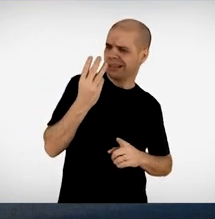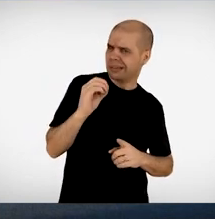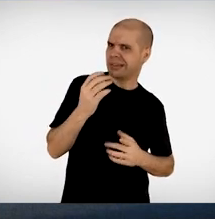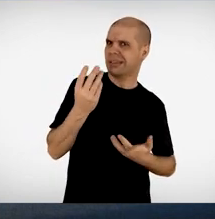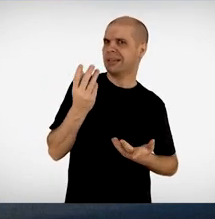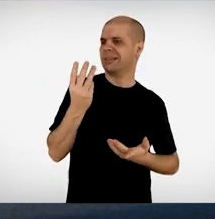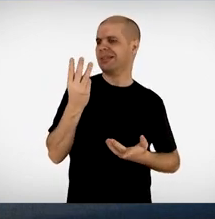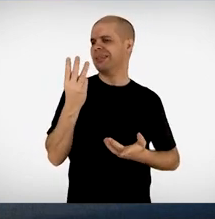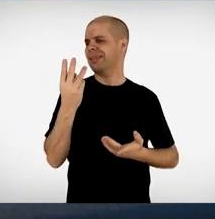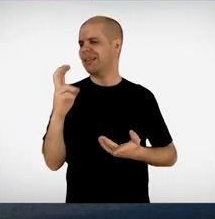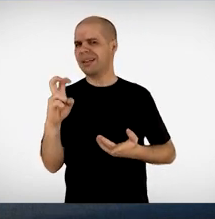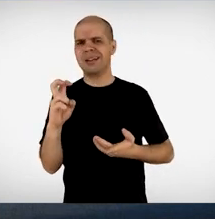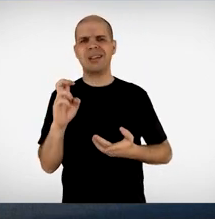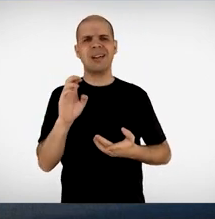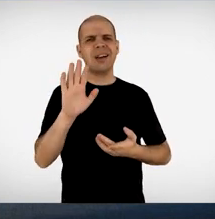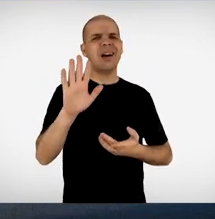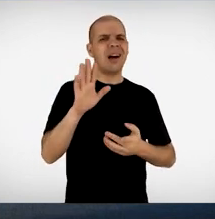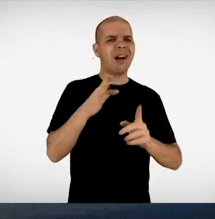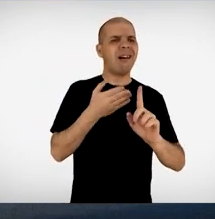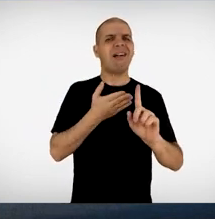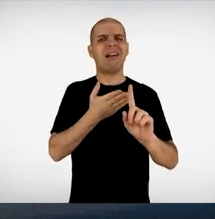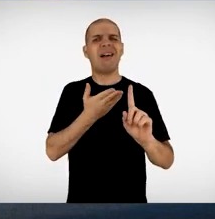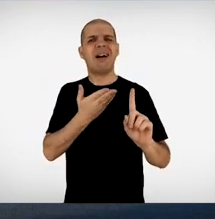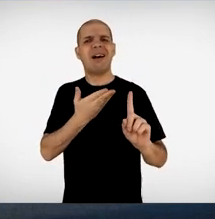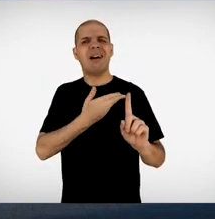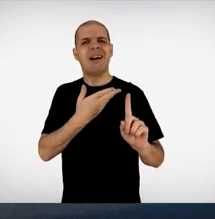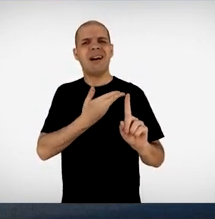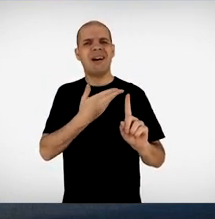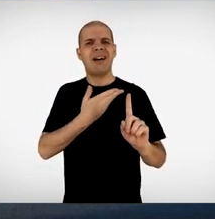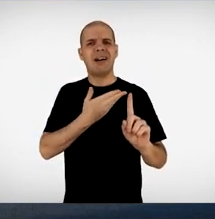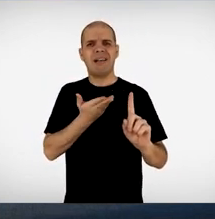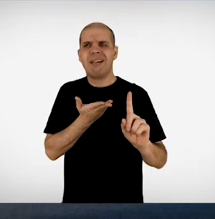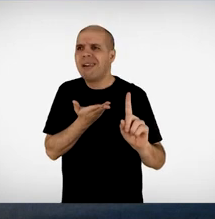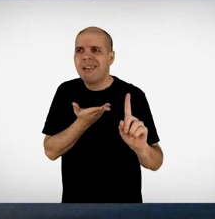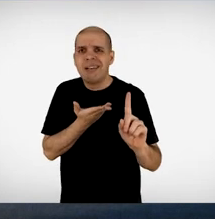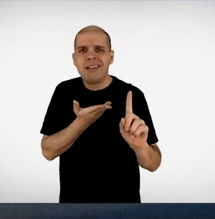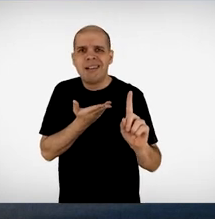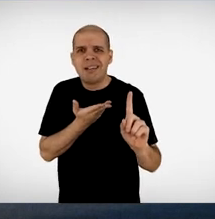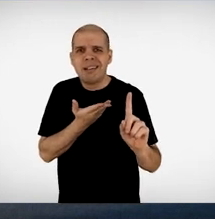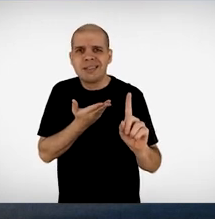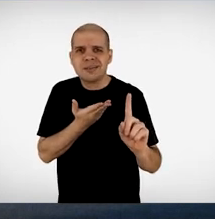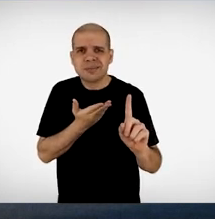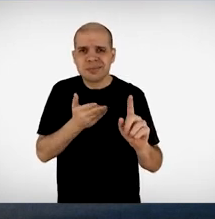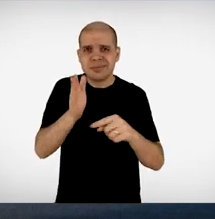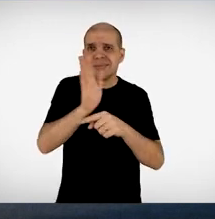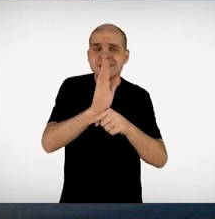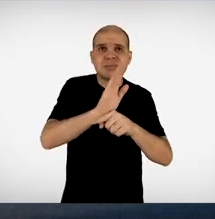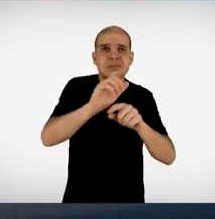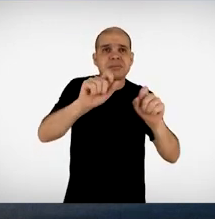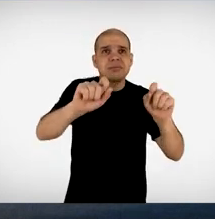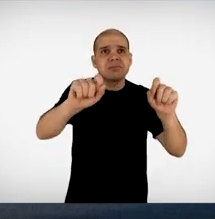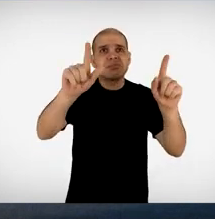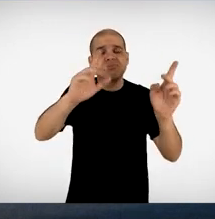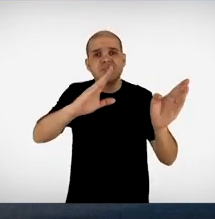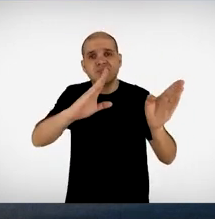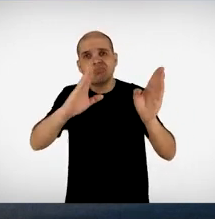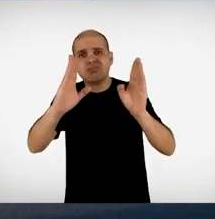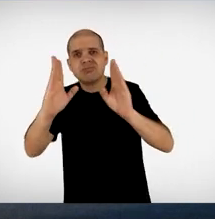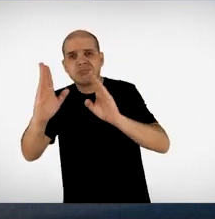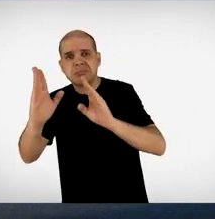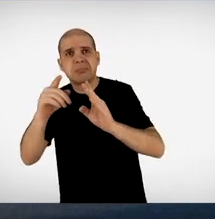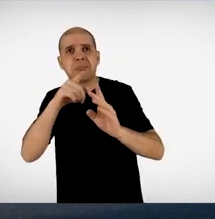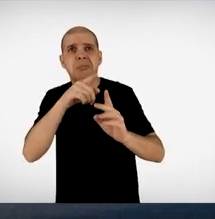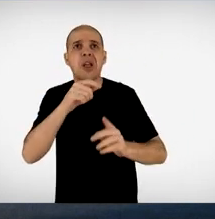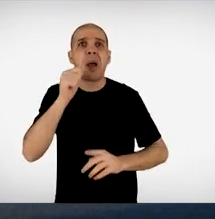aos 30, 35, empoderada, livre, etc., sem uma cena, tomando um vinho com as amigas e falando